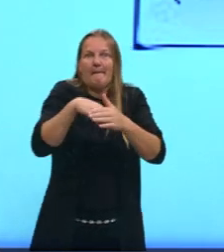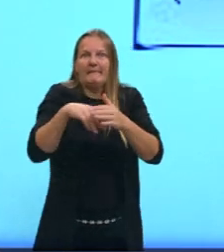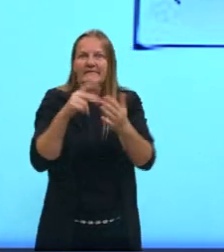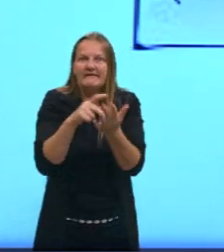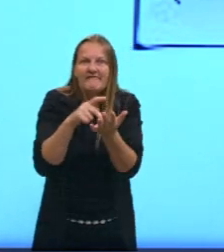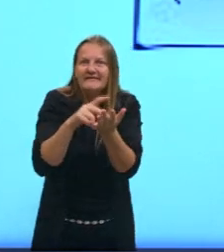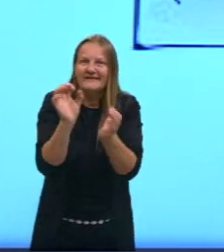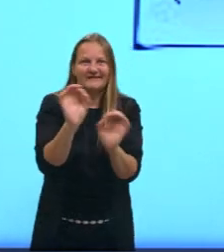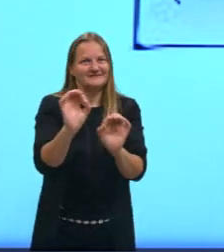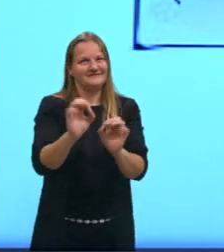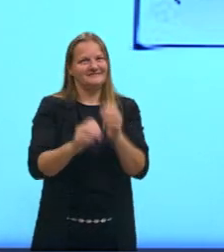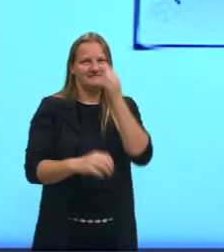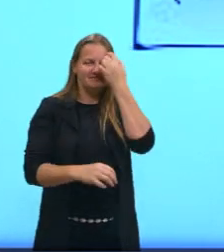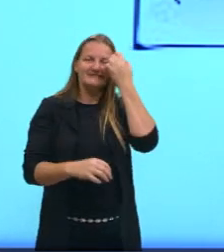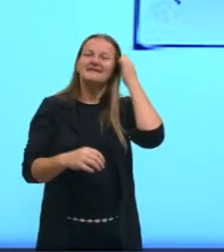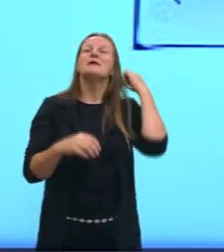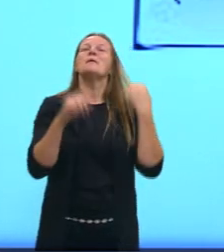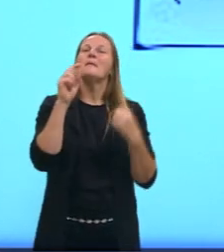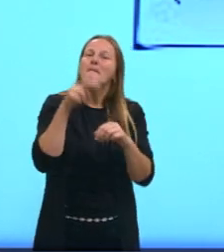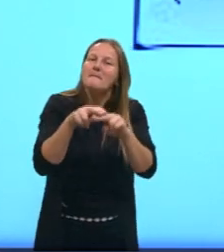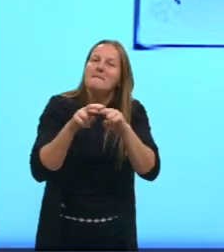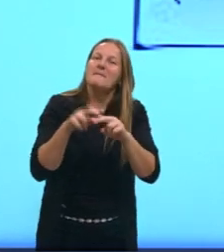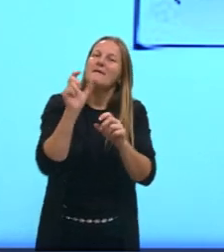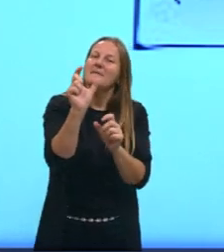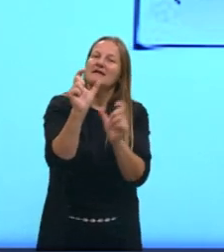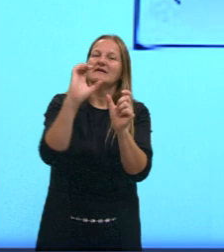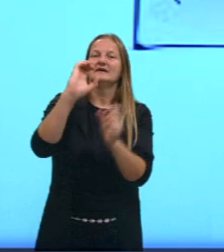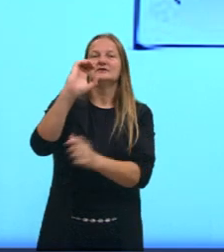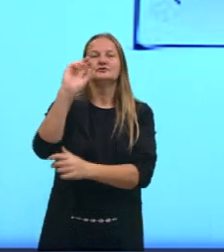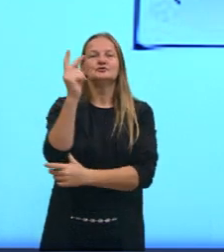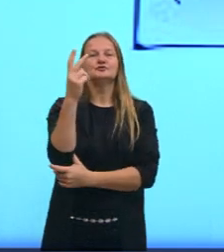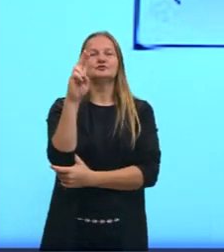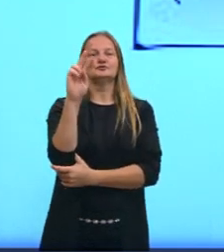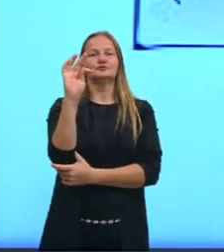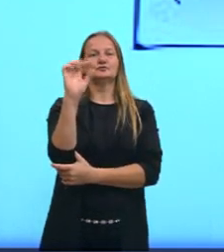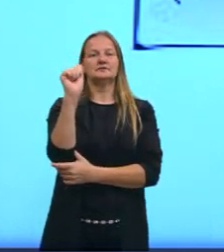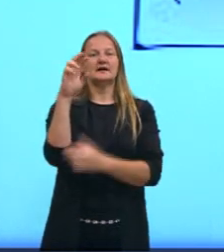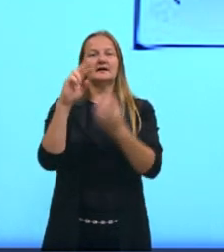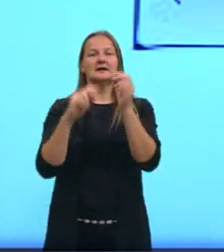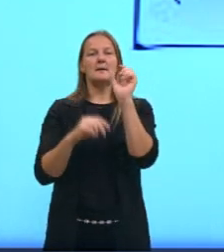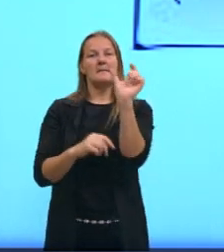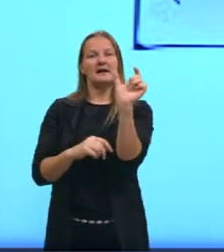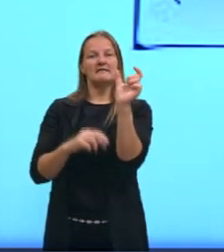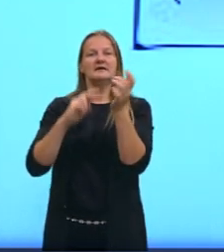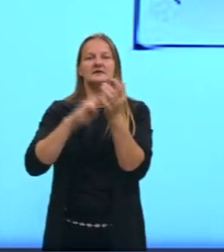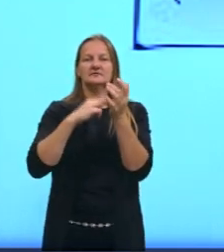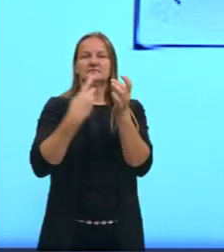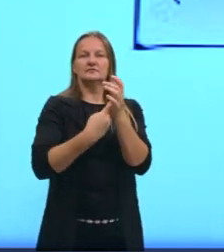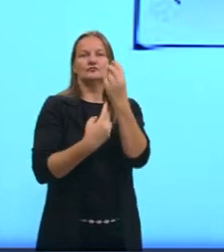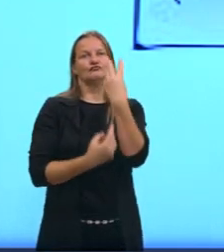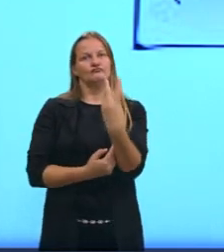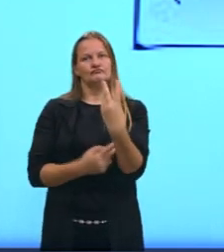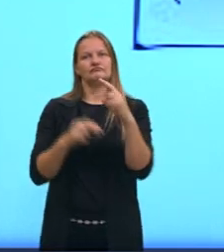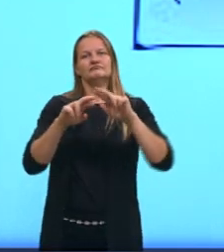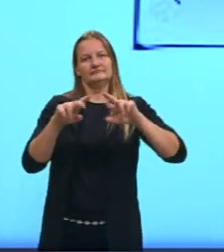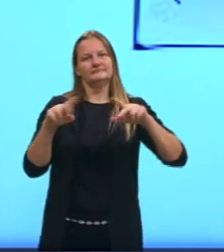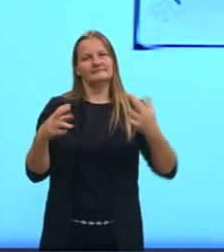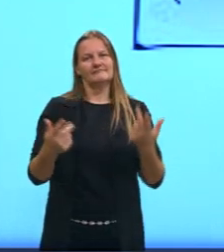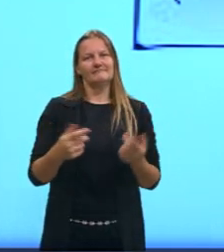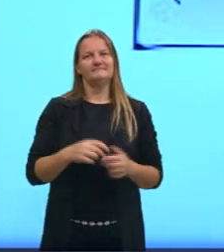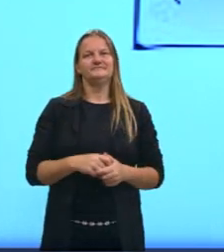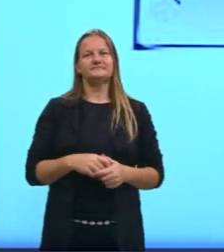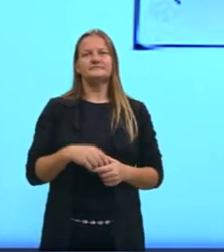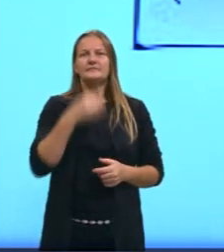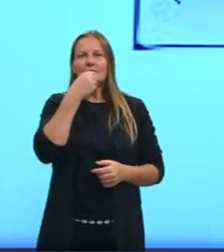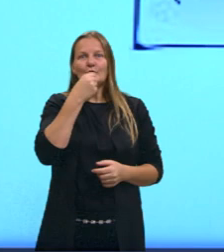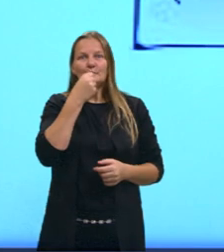chutar o copo de uma palavra chuta ele vai assumir dois significados possíveis e ele vai fazer